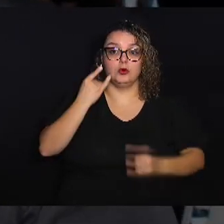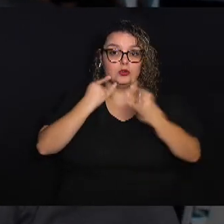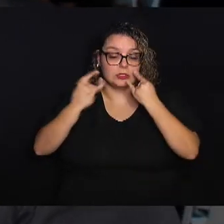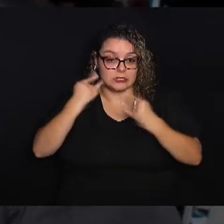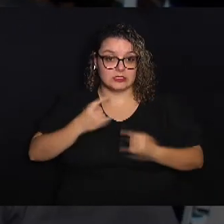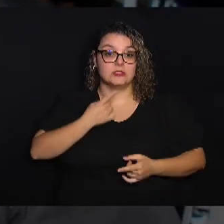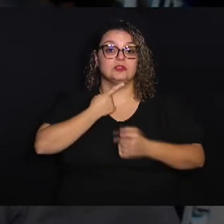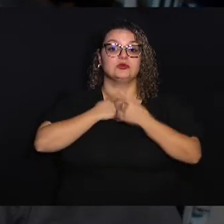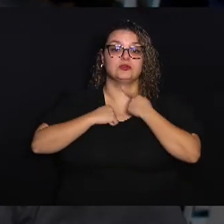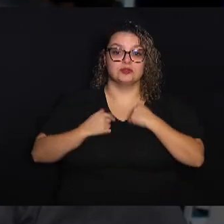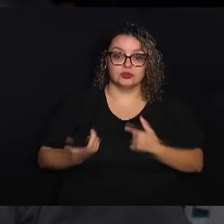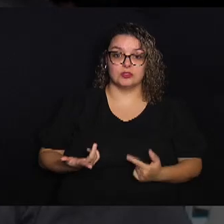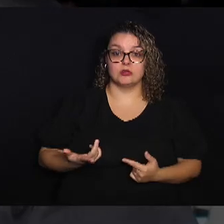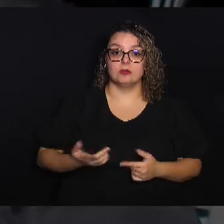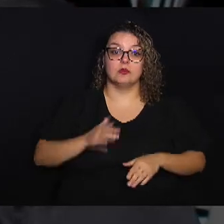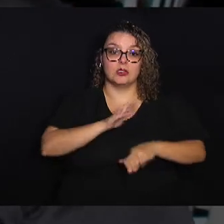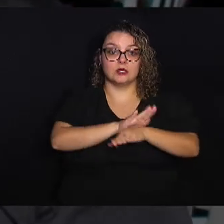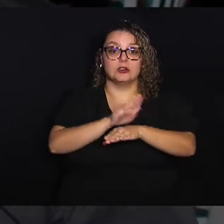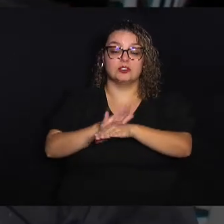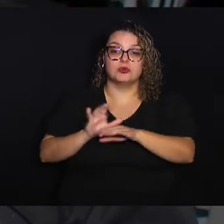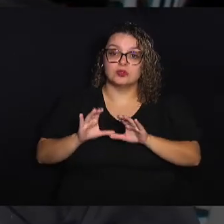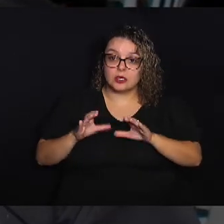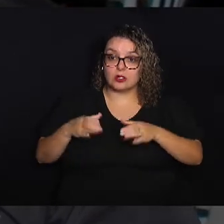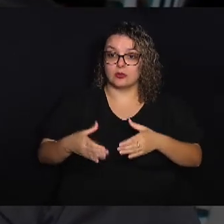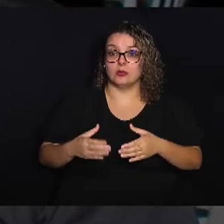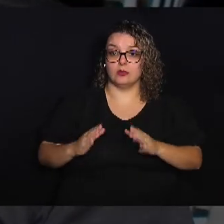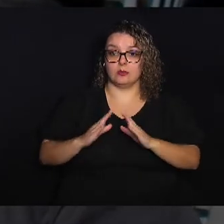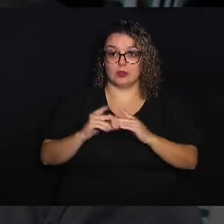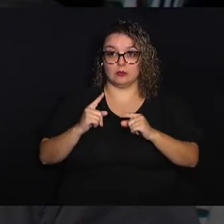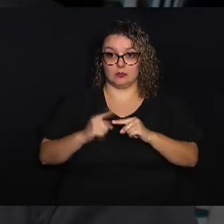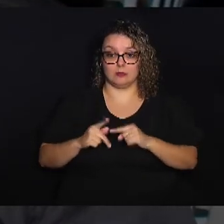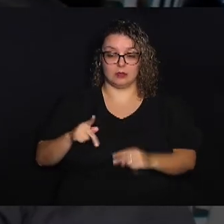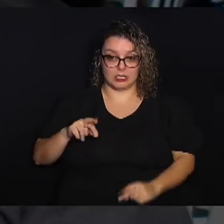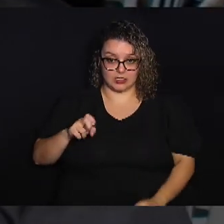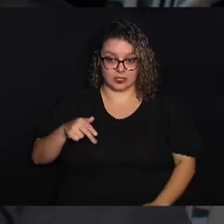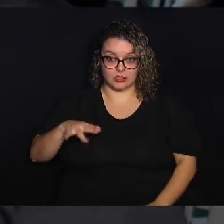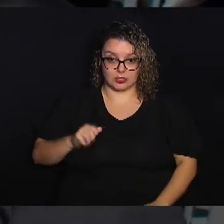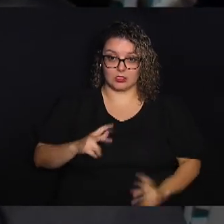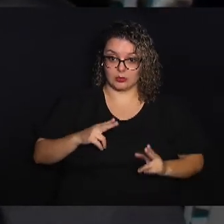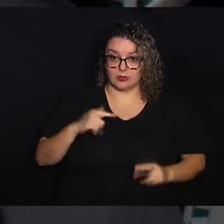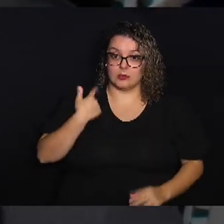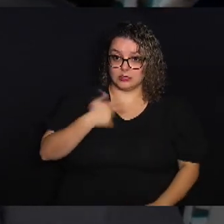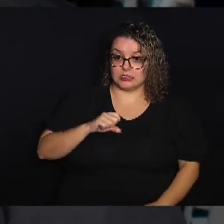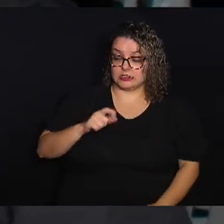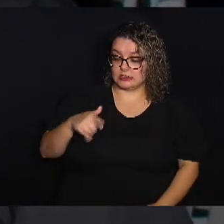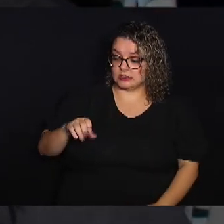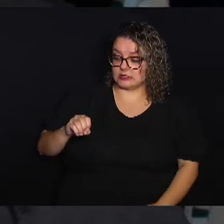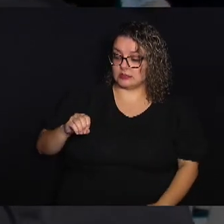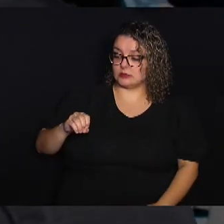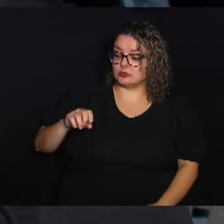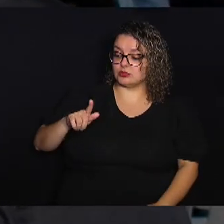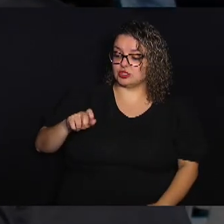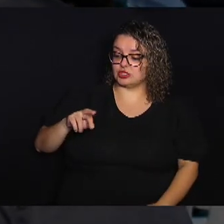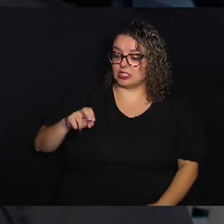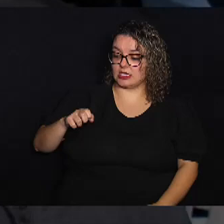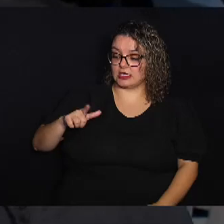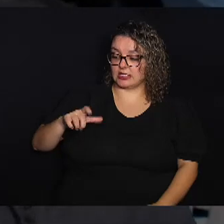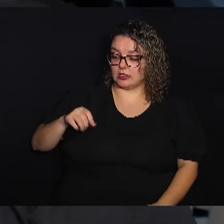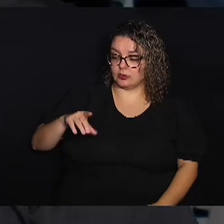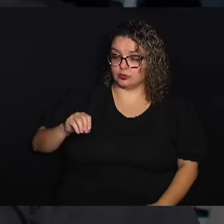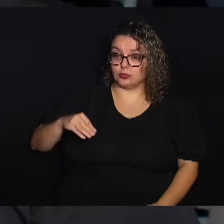contribuir com as obras da comunidade. Uma paróquia, como a nossa, a paróquia São Geraldo Magela, tem